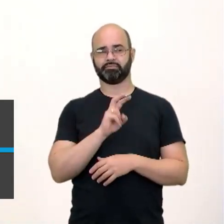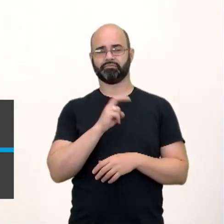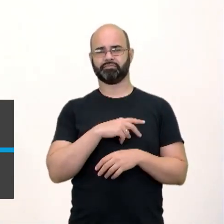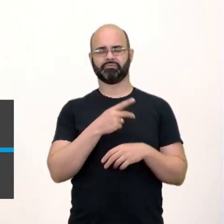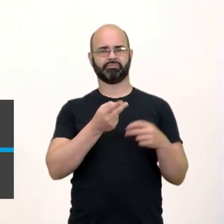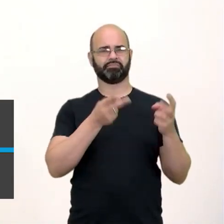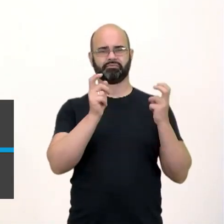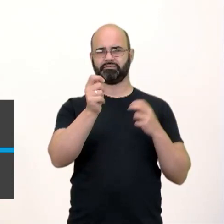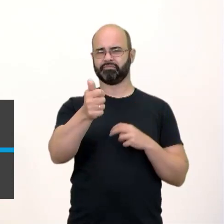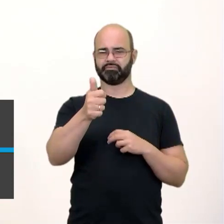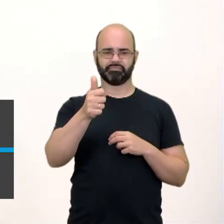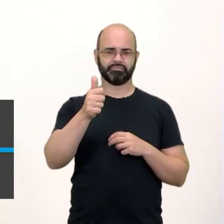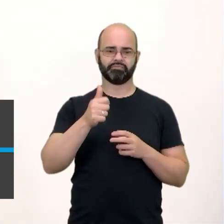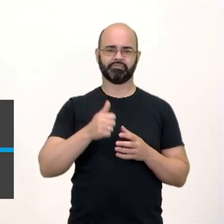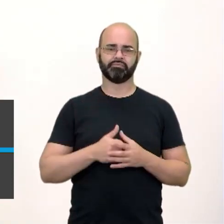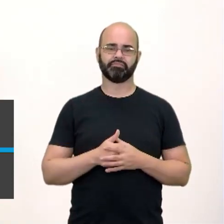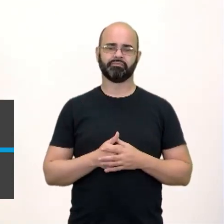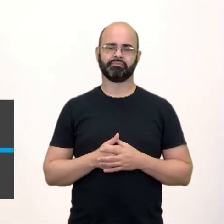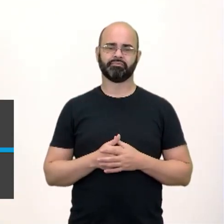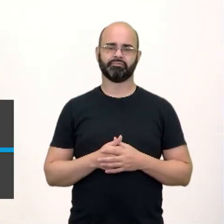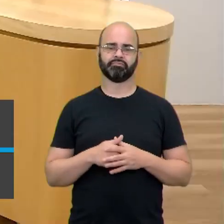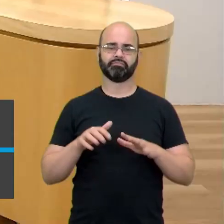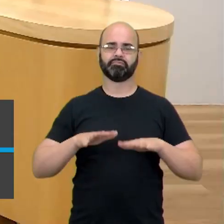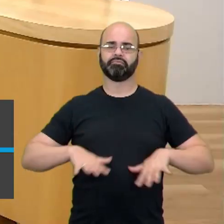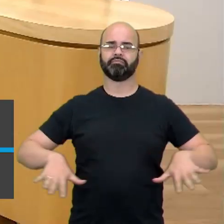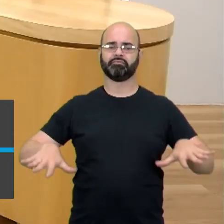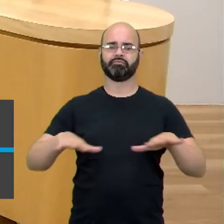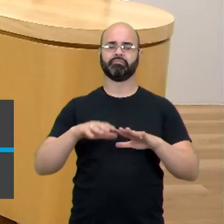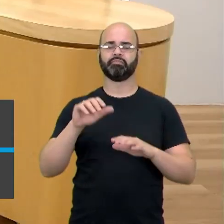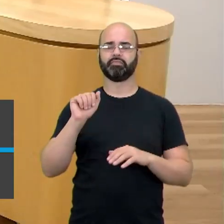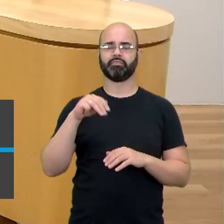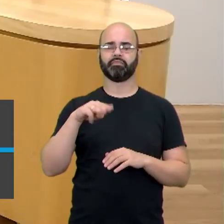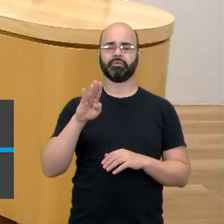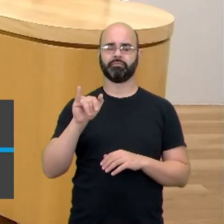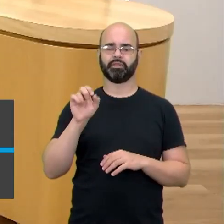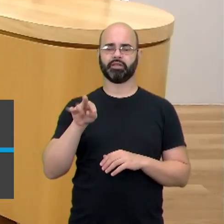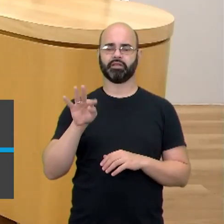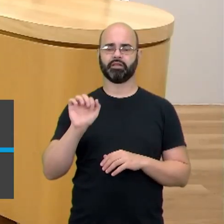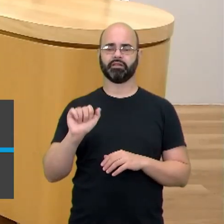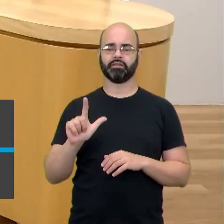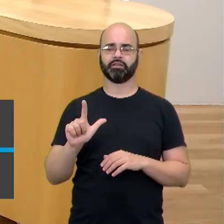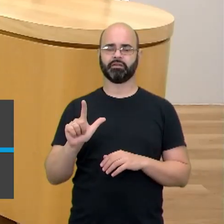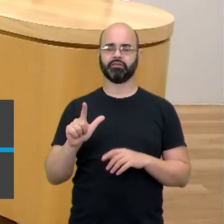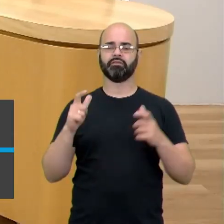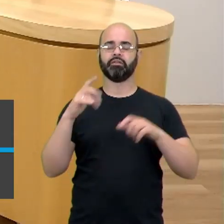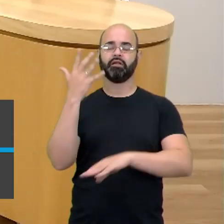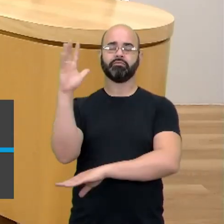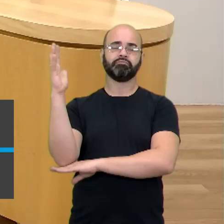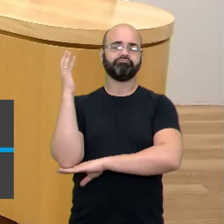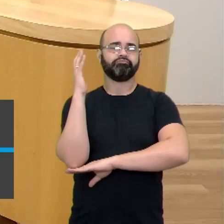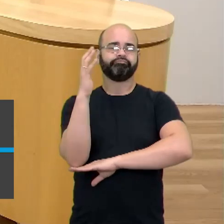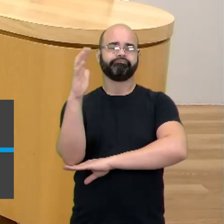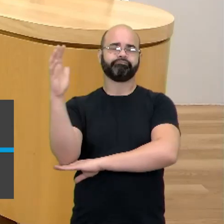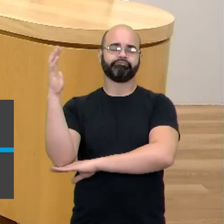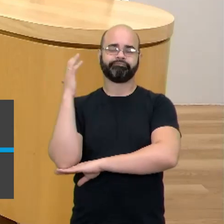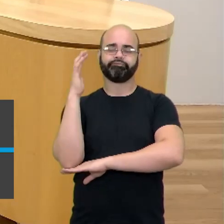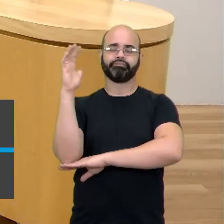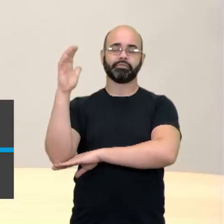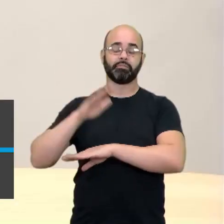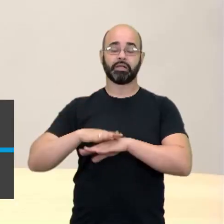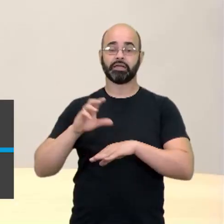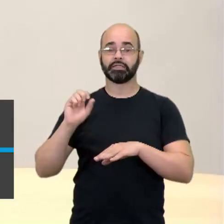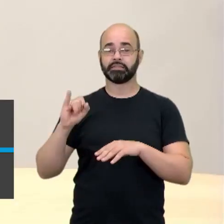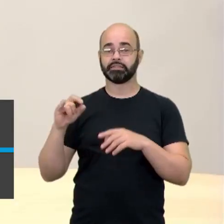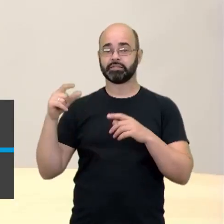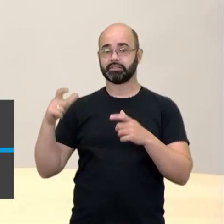perceptível, é a questão ambiental. Os bairros elitizados são muito arborizados. Muito arborizados.